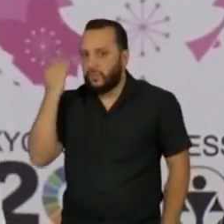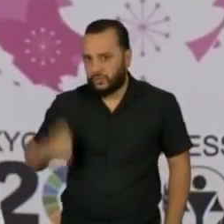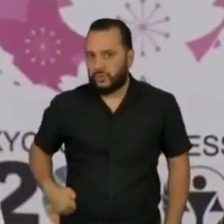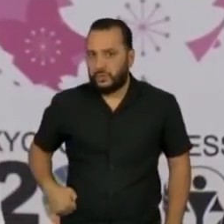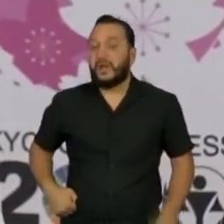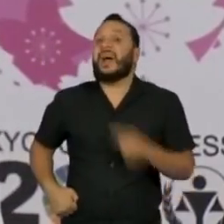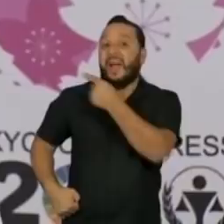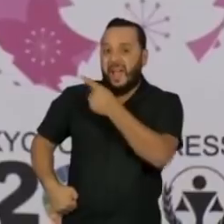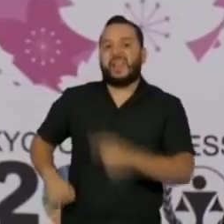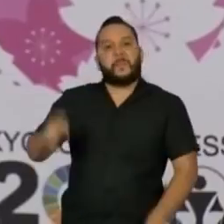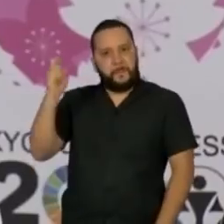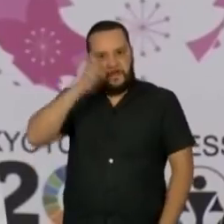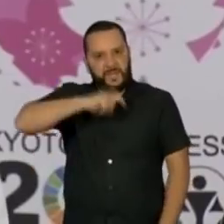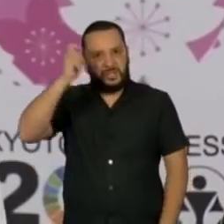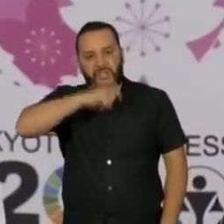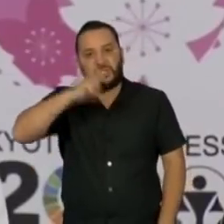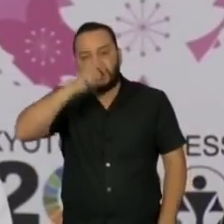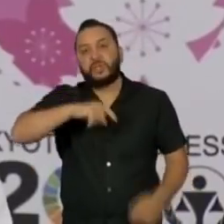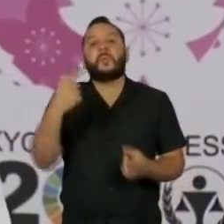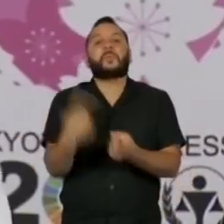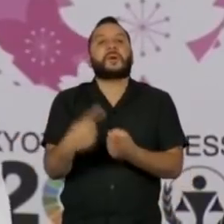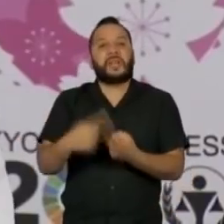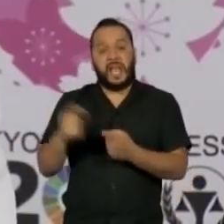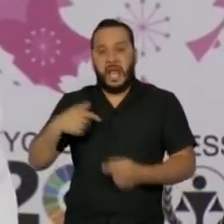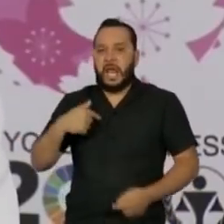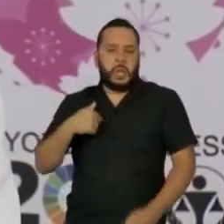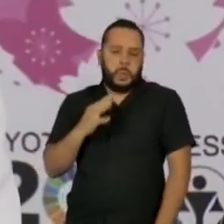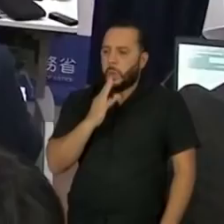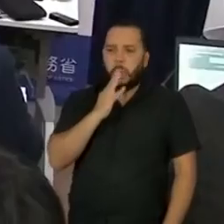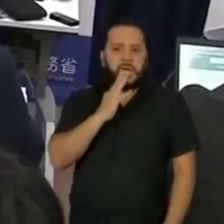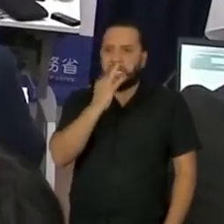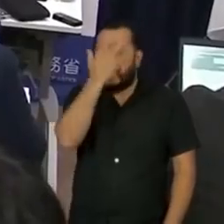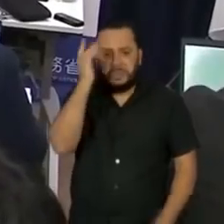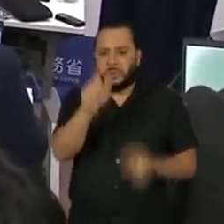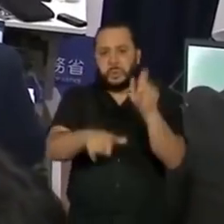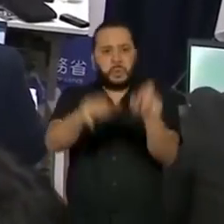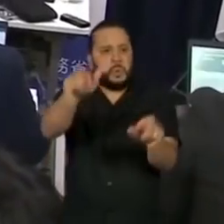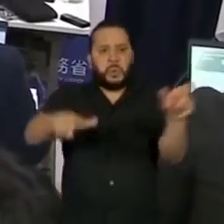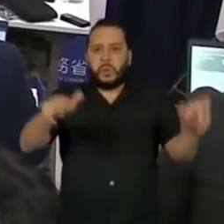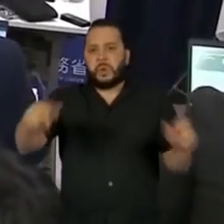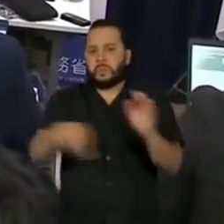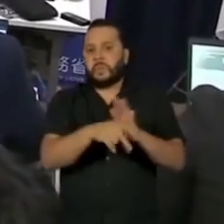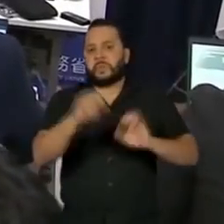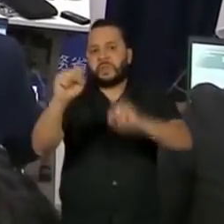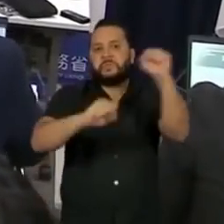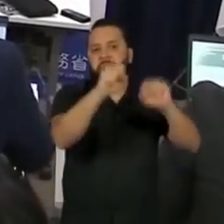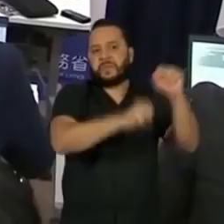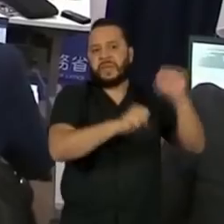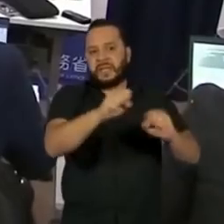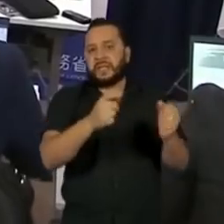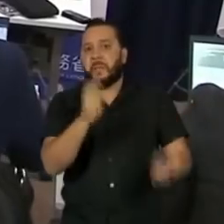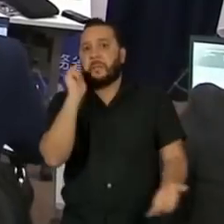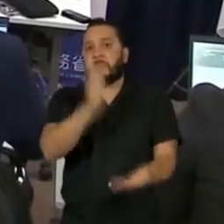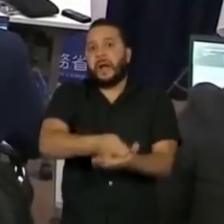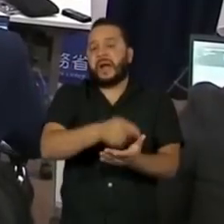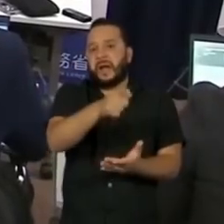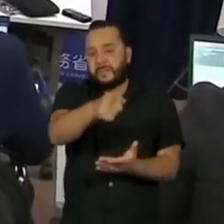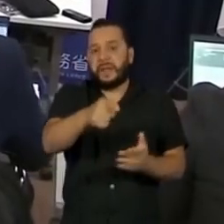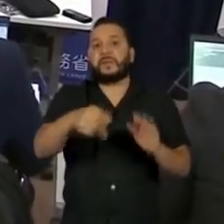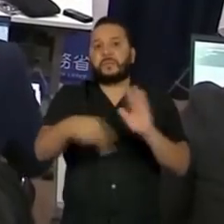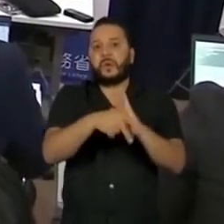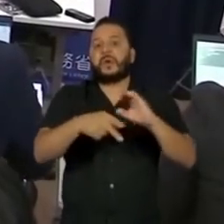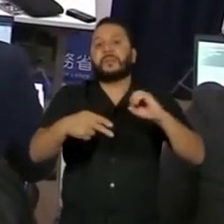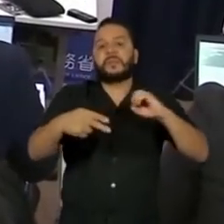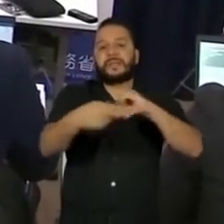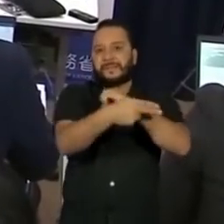ela mentiu ao afirmar que desconhecia pessoas ligadas a uma empresa que recebeu pagamentos da Nissan